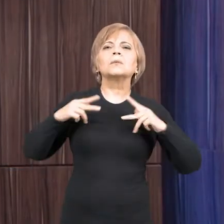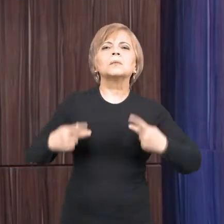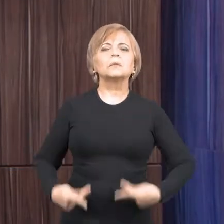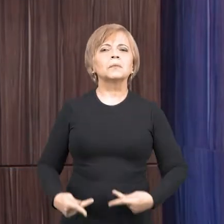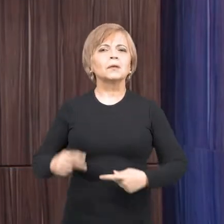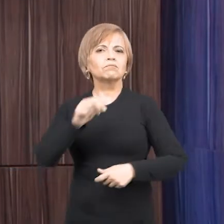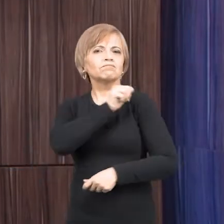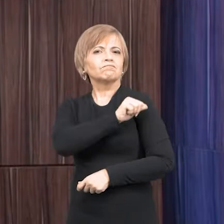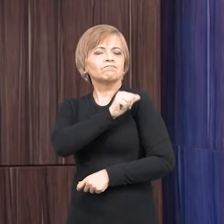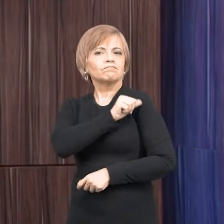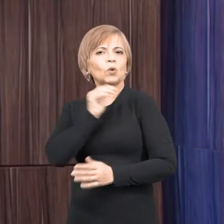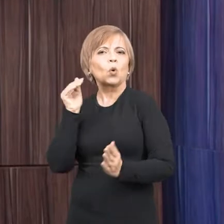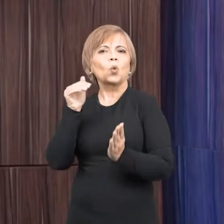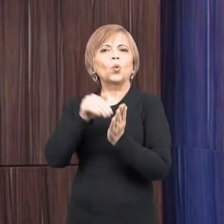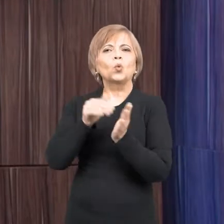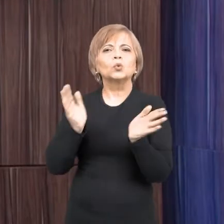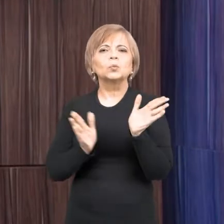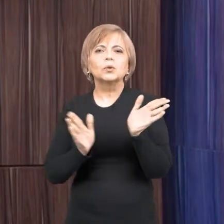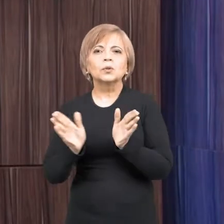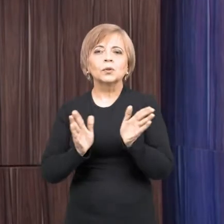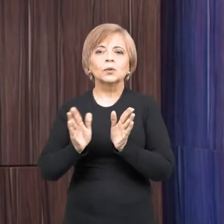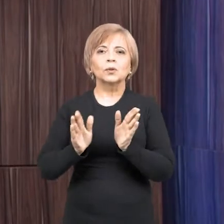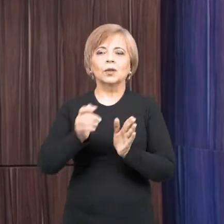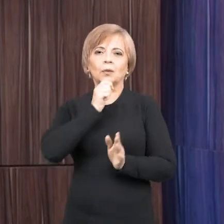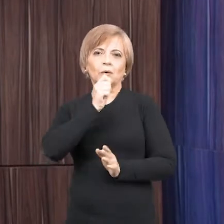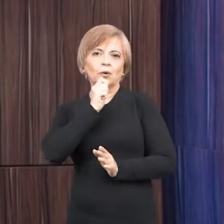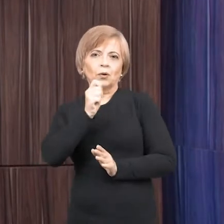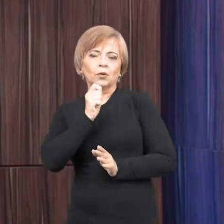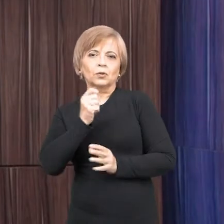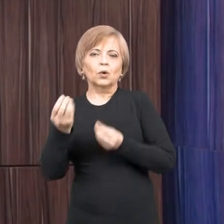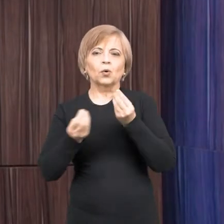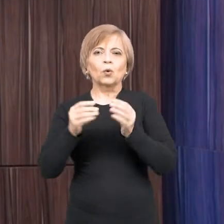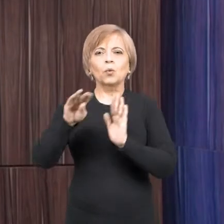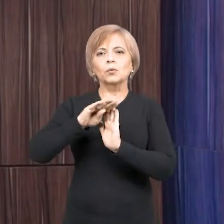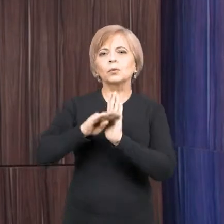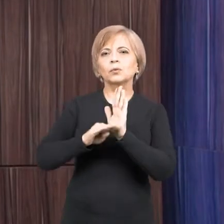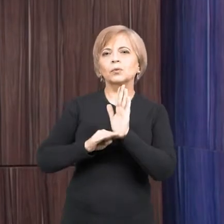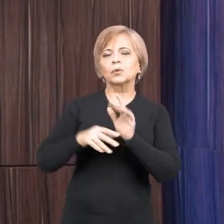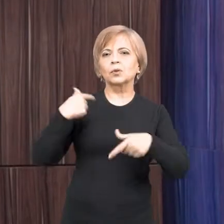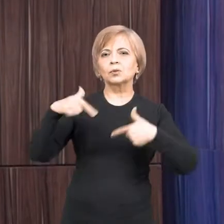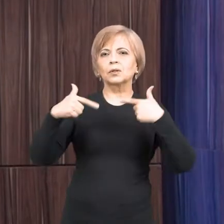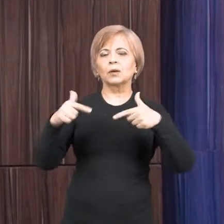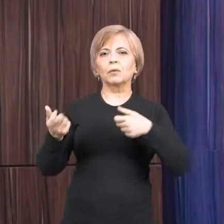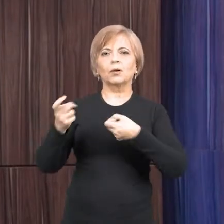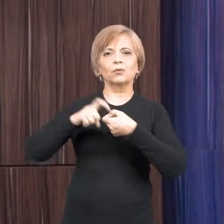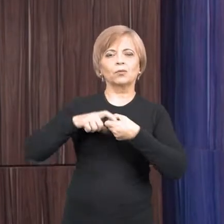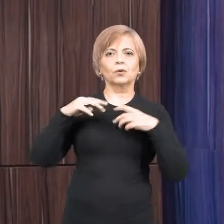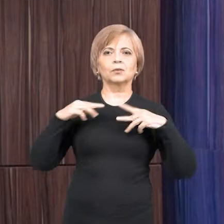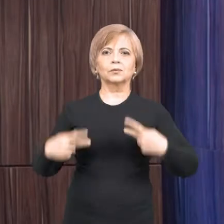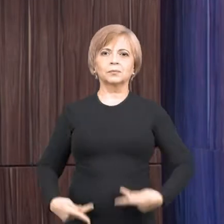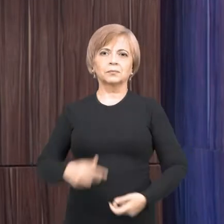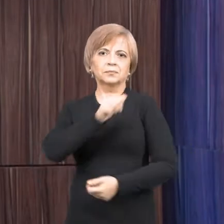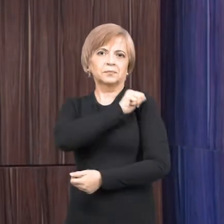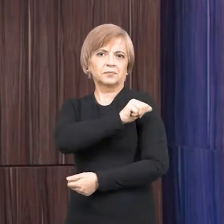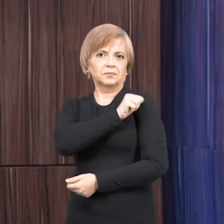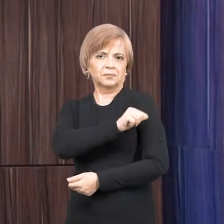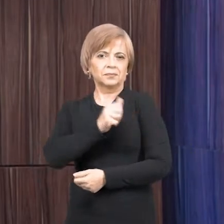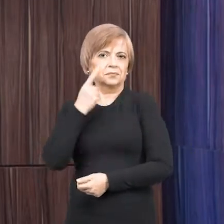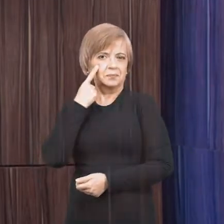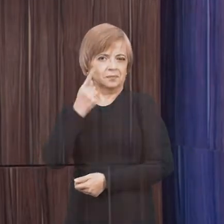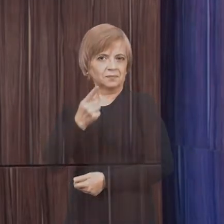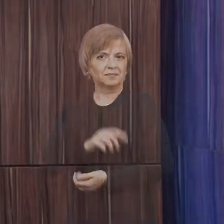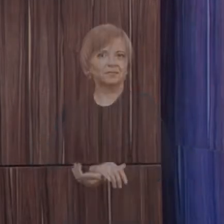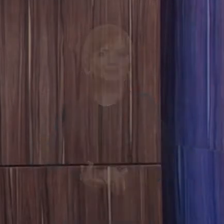de uma reportagem especial sobre o plano de retomada das atividades presenciais do Ministério Público do Rio de Janeiro.